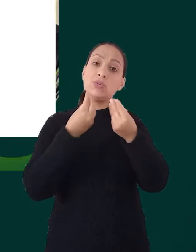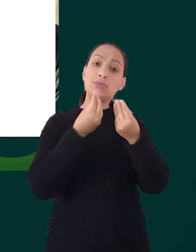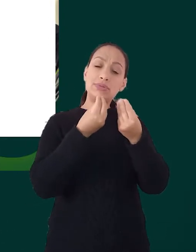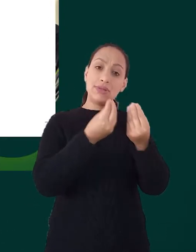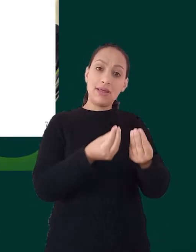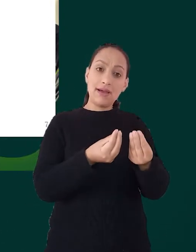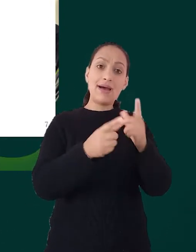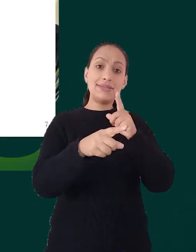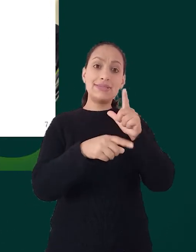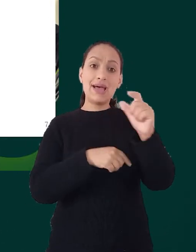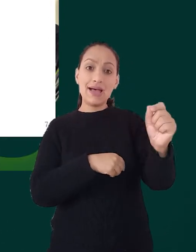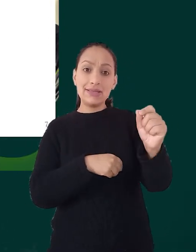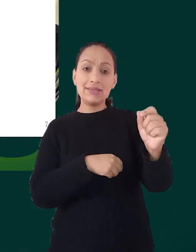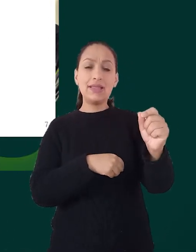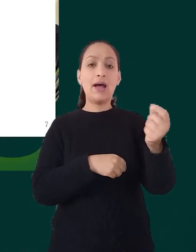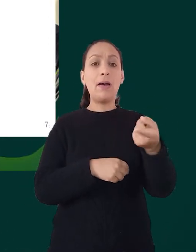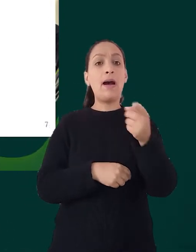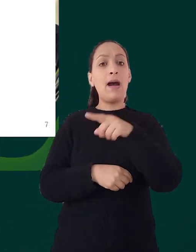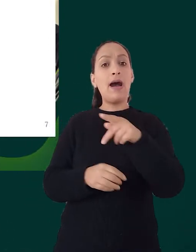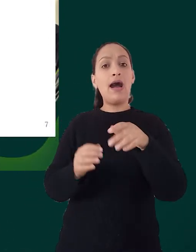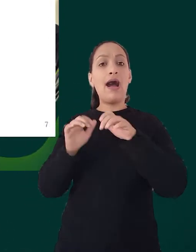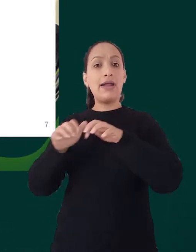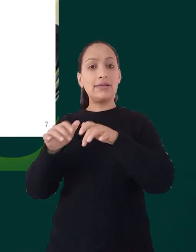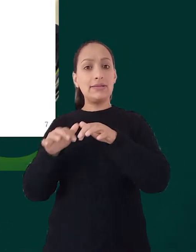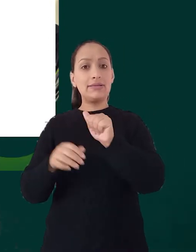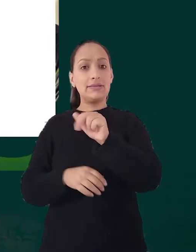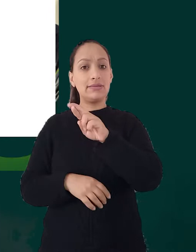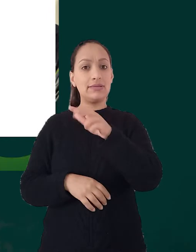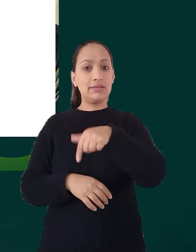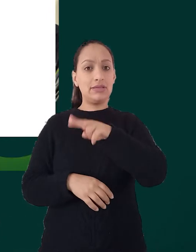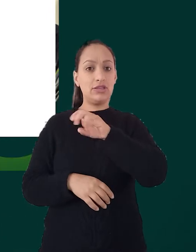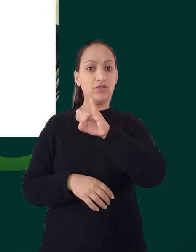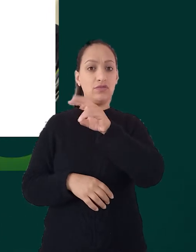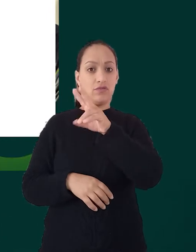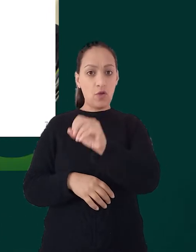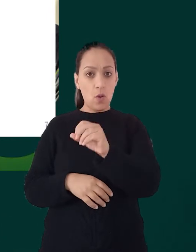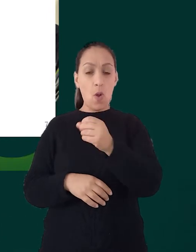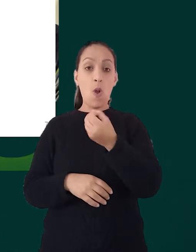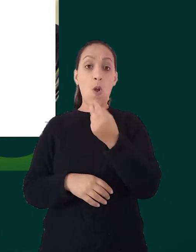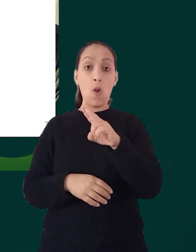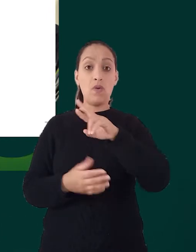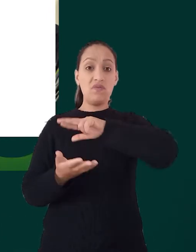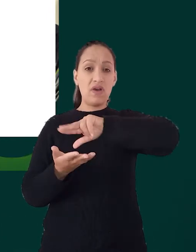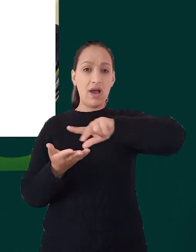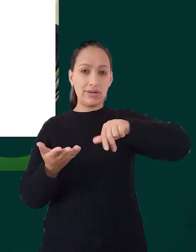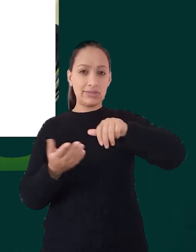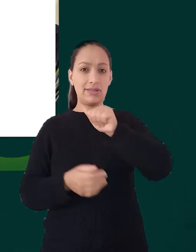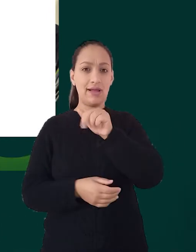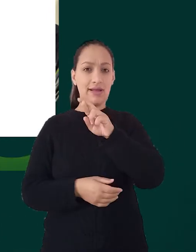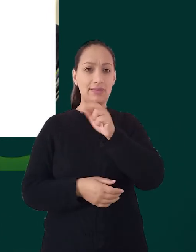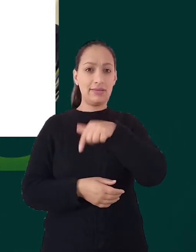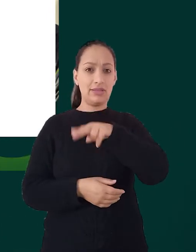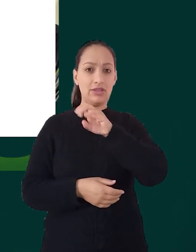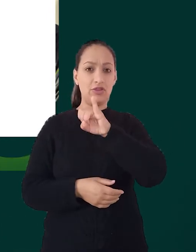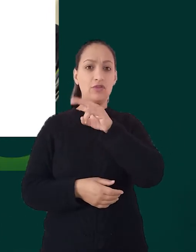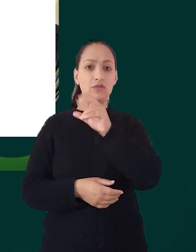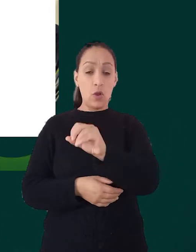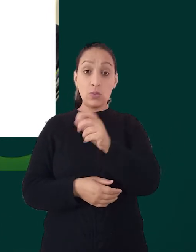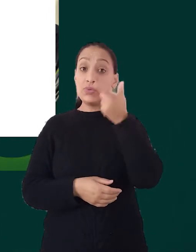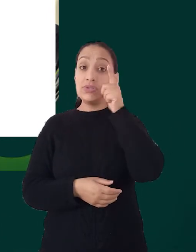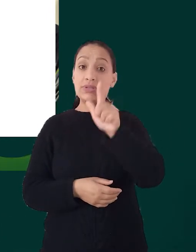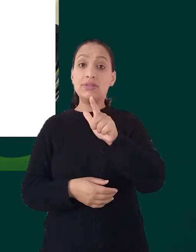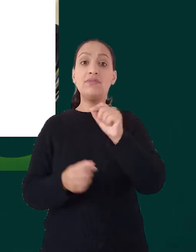saída ao arquivo, ou muitos arquivos, que serão executáveis do jogo dentro